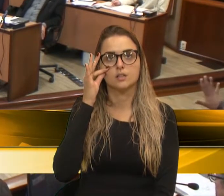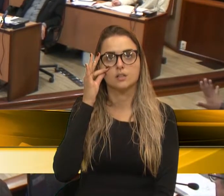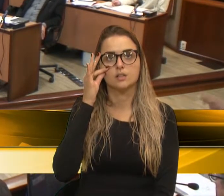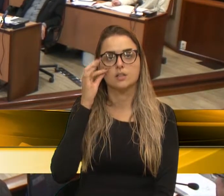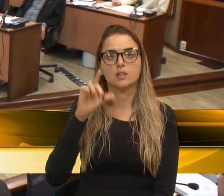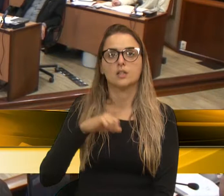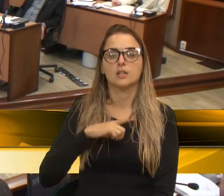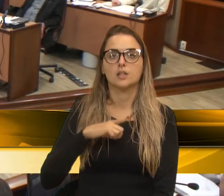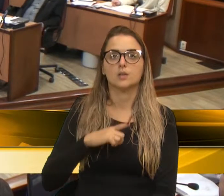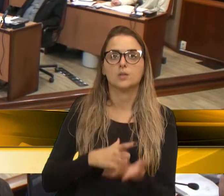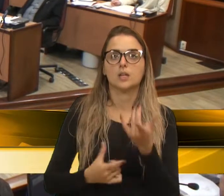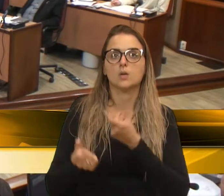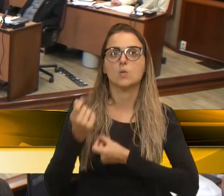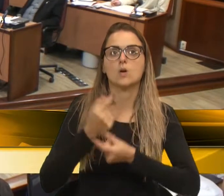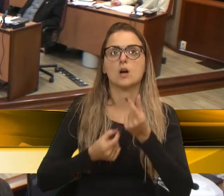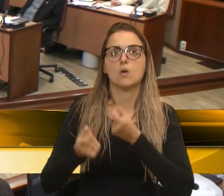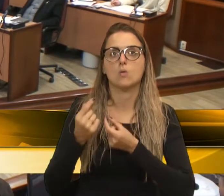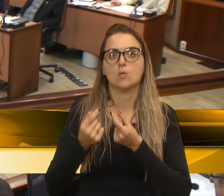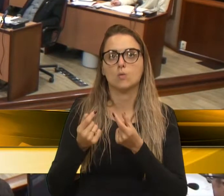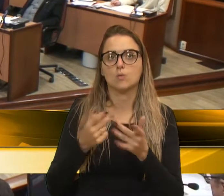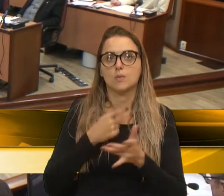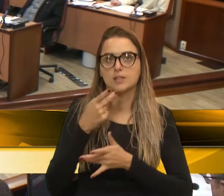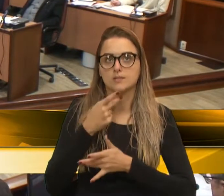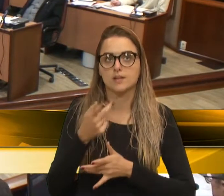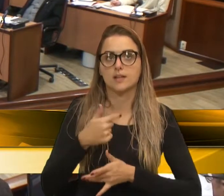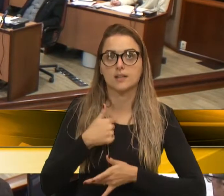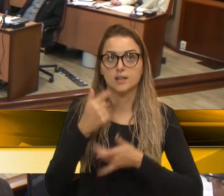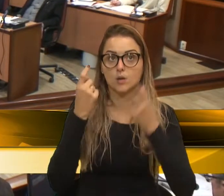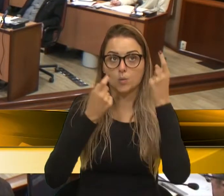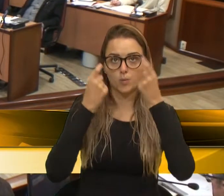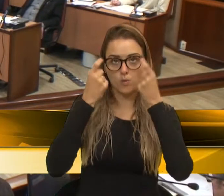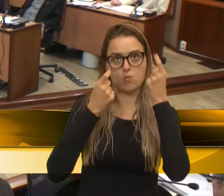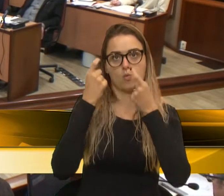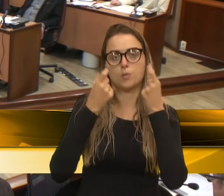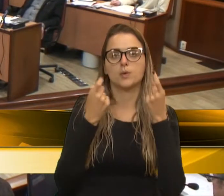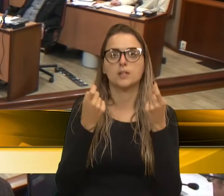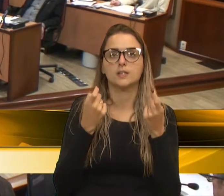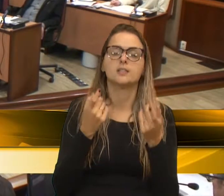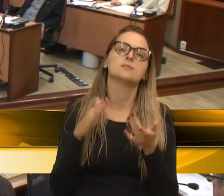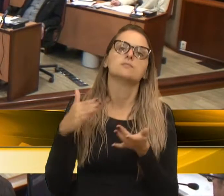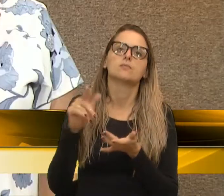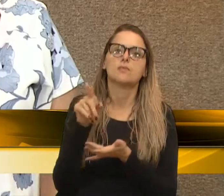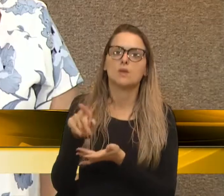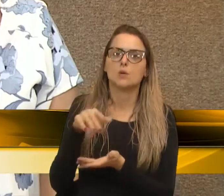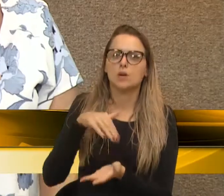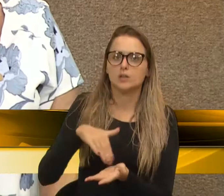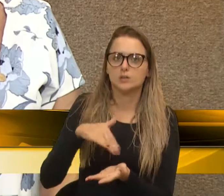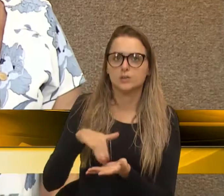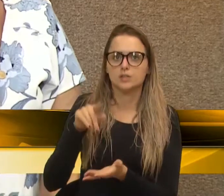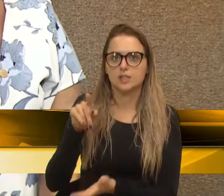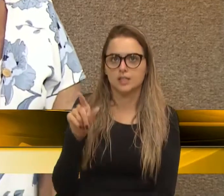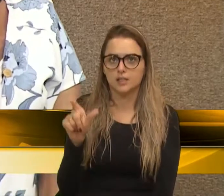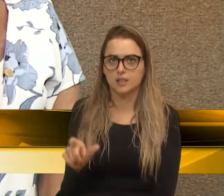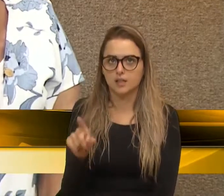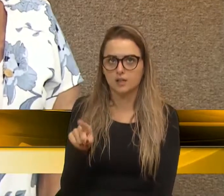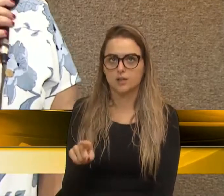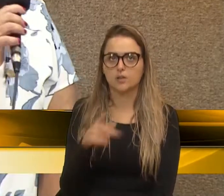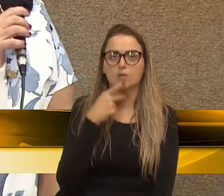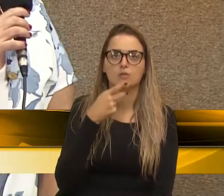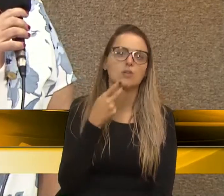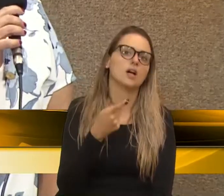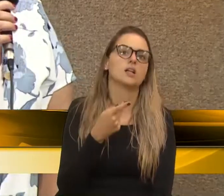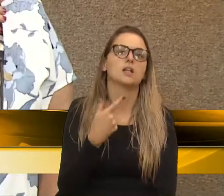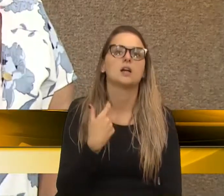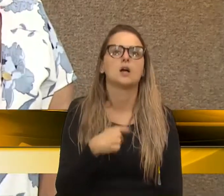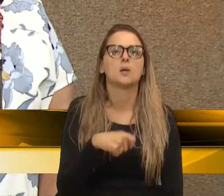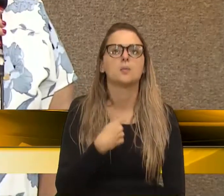tenho algumas preocupações. Quando o secretário diz que é